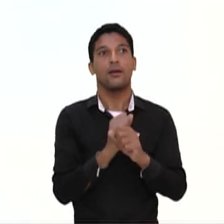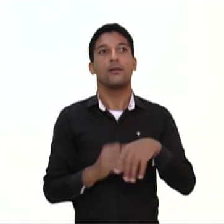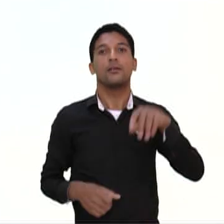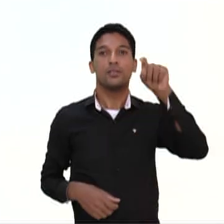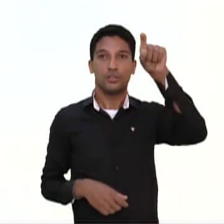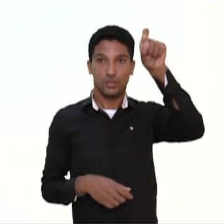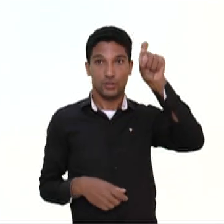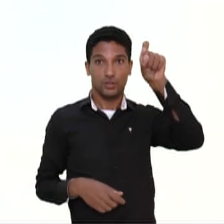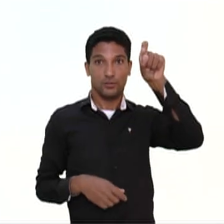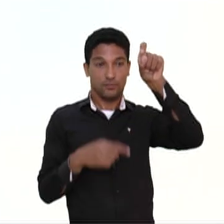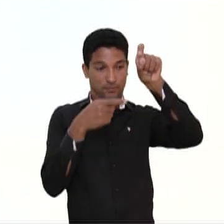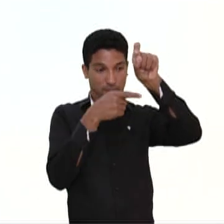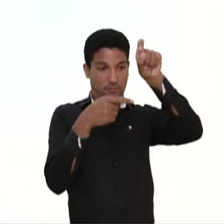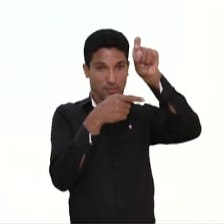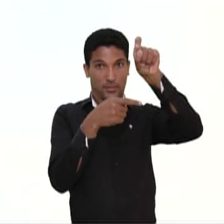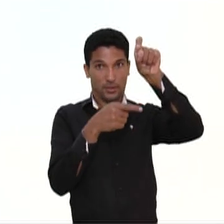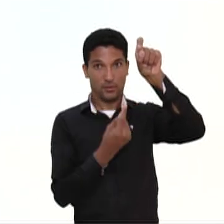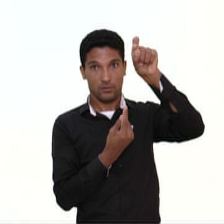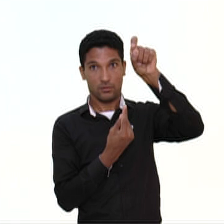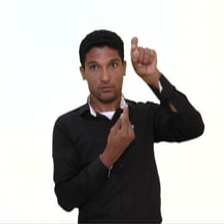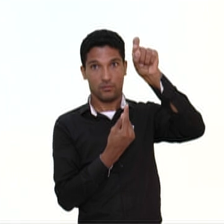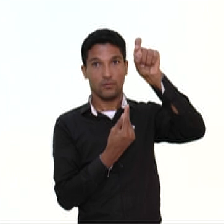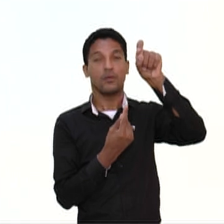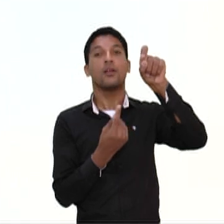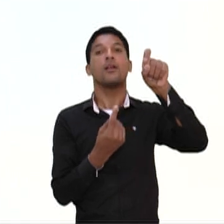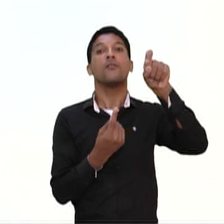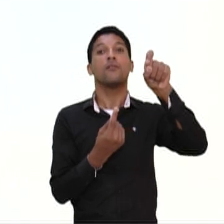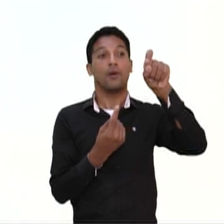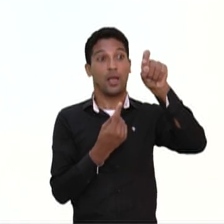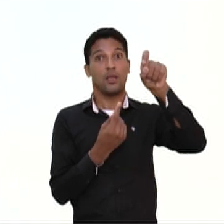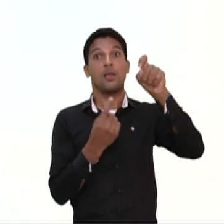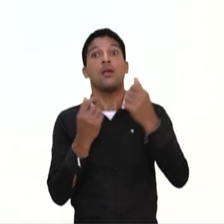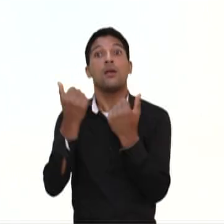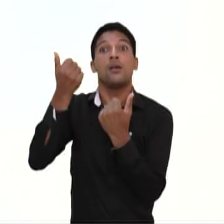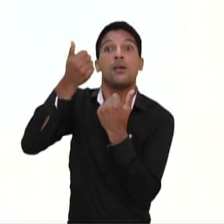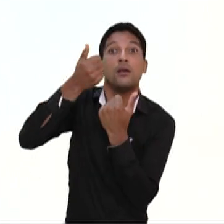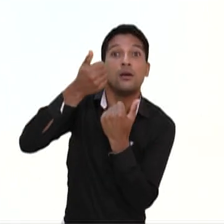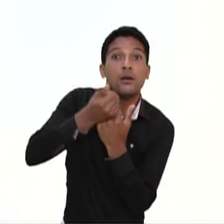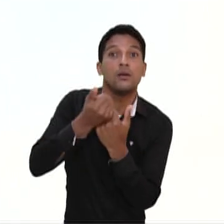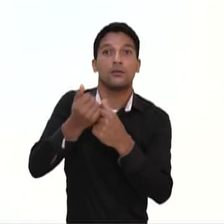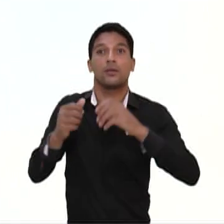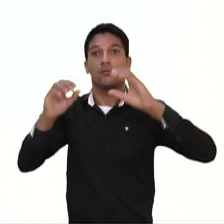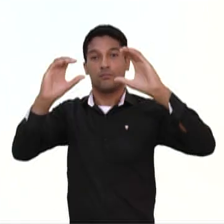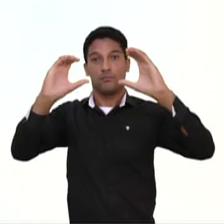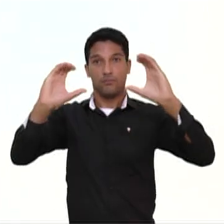x igual a menos 1, que eu vou aplicar nessa função. Então,